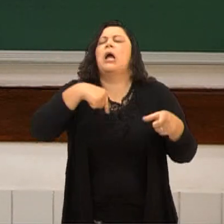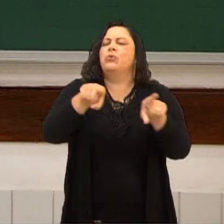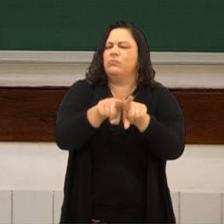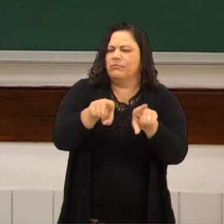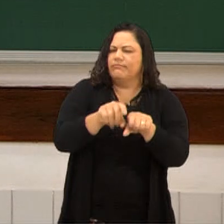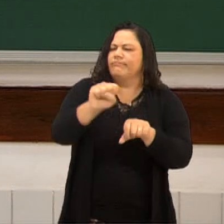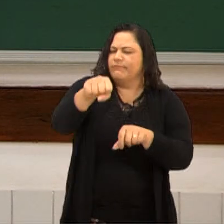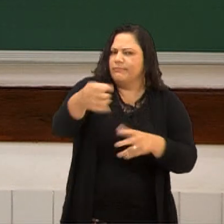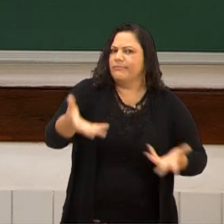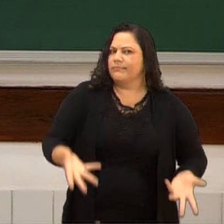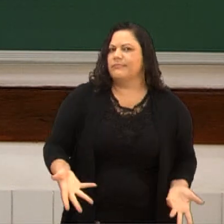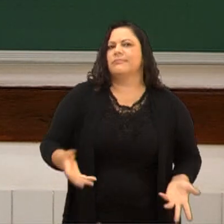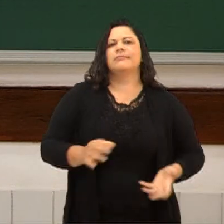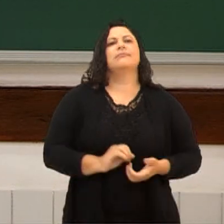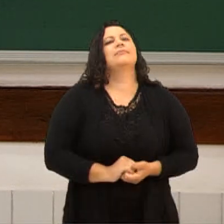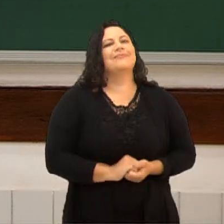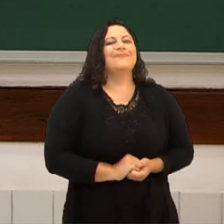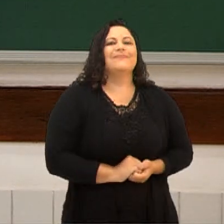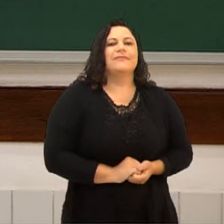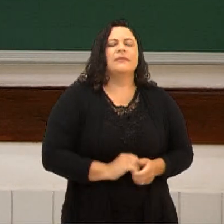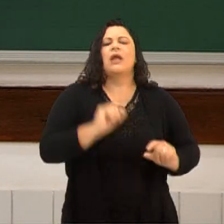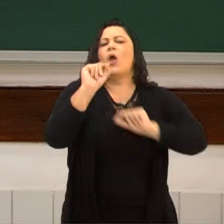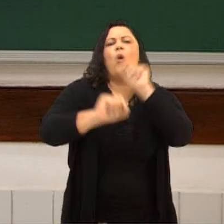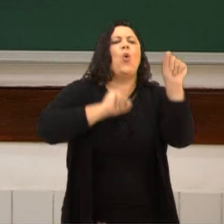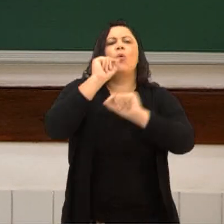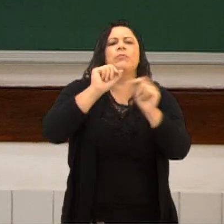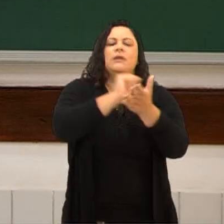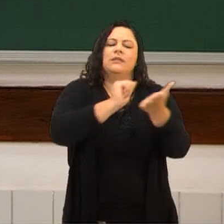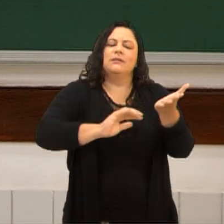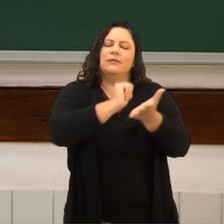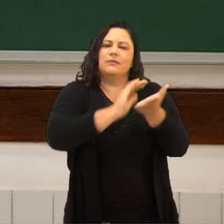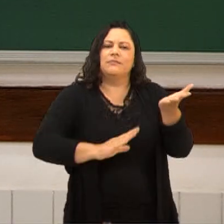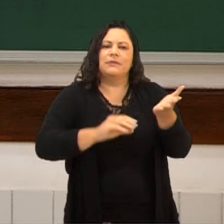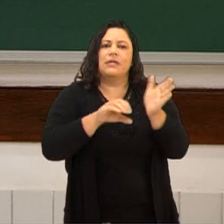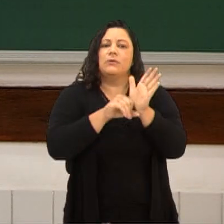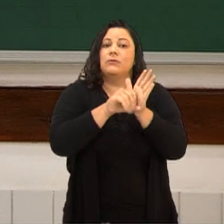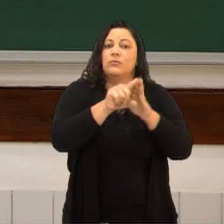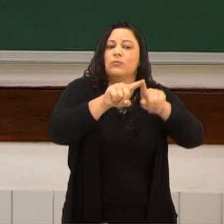E me diz uma coisa, como que estão aí a realização das atividades no Classroom?